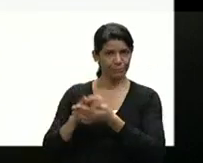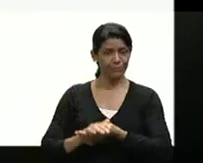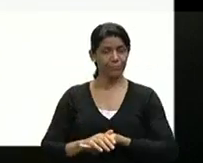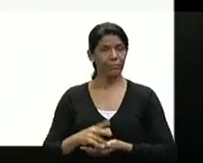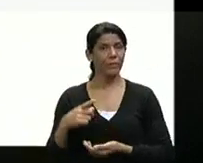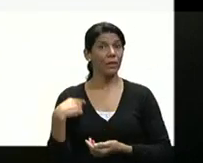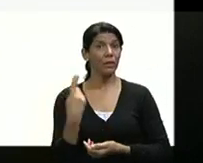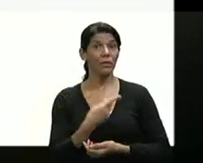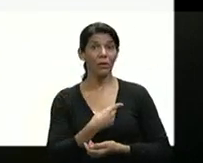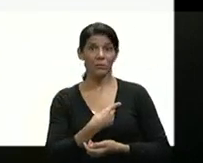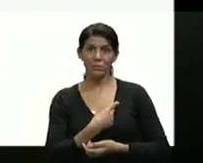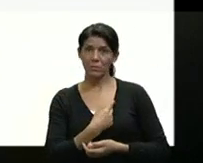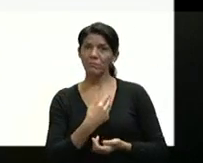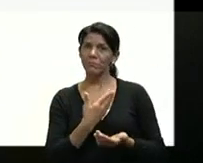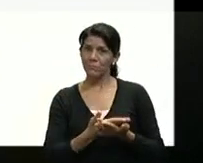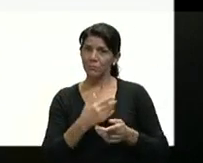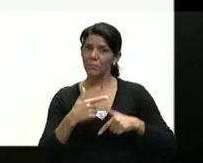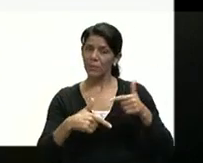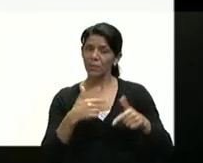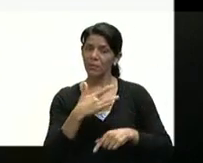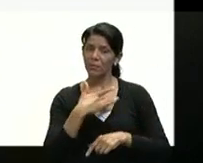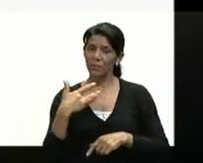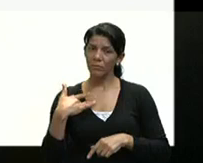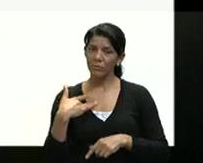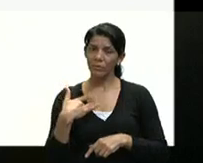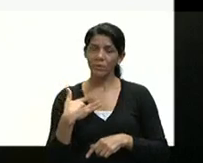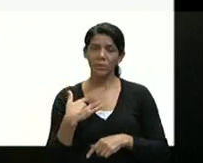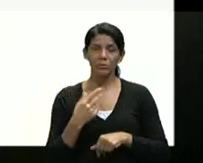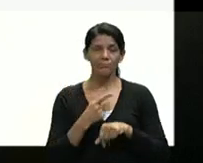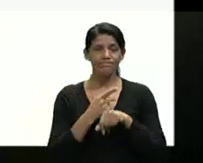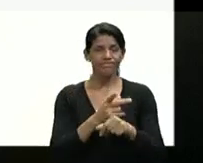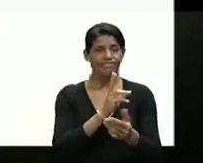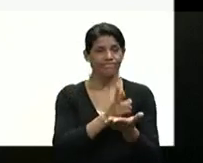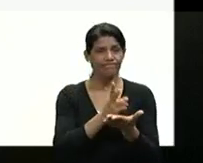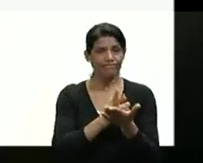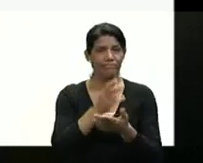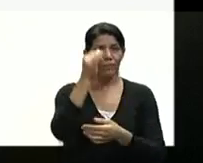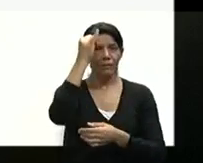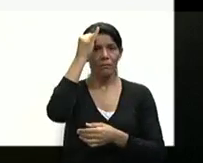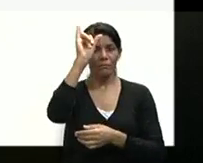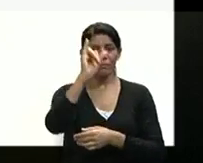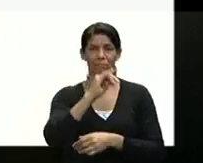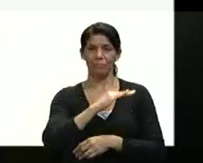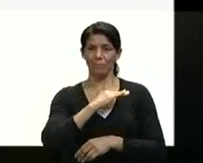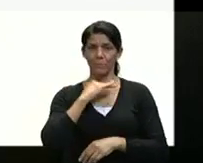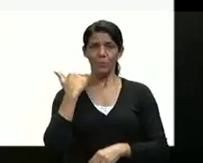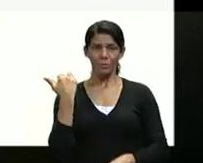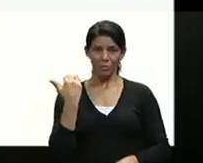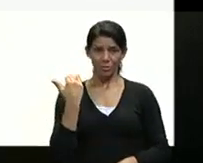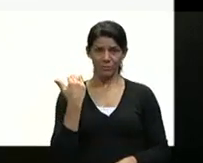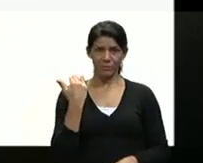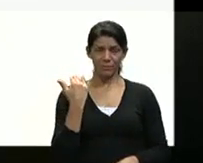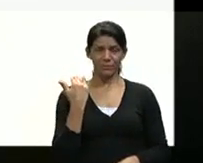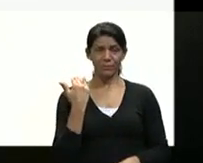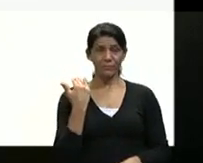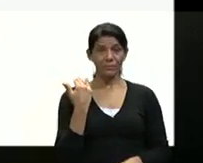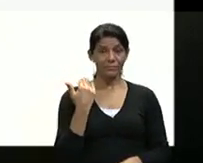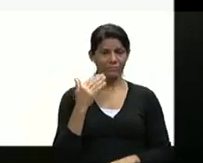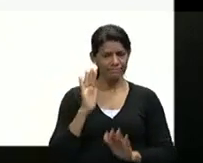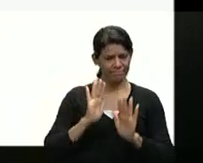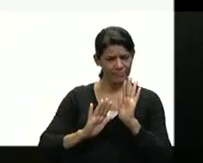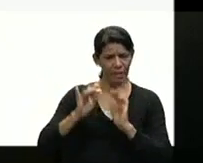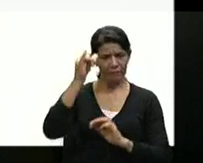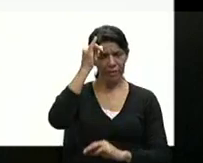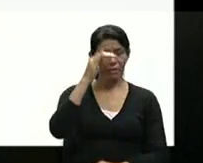que trabalhamos com saúde, nós buscamos o quê? Sempre evitar a morte, postergar a